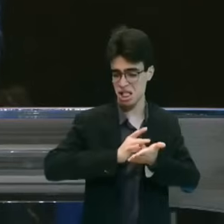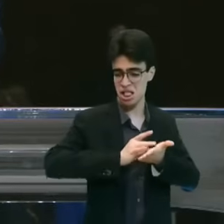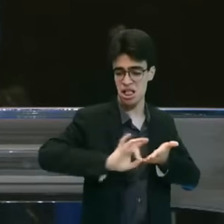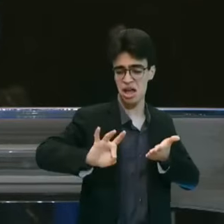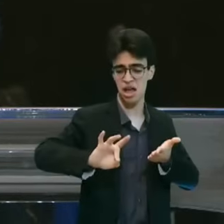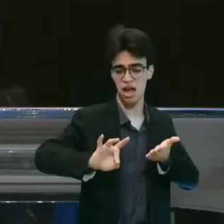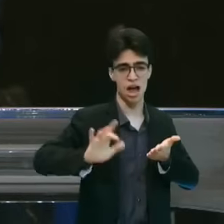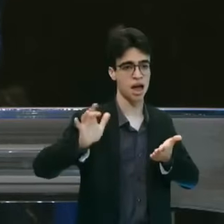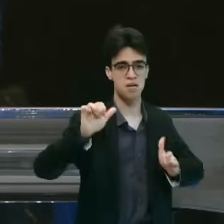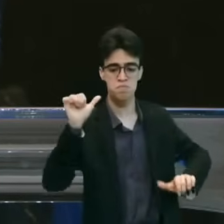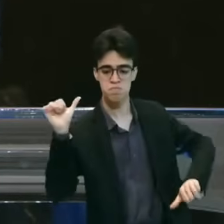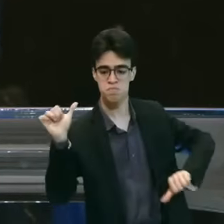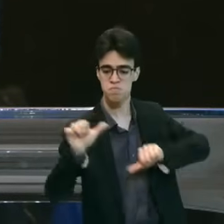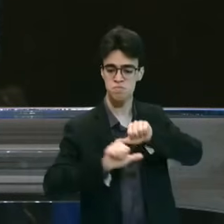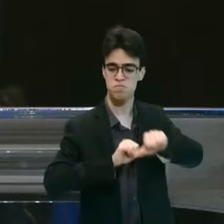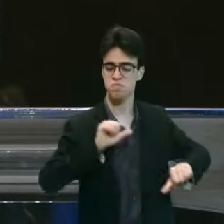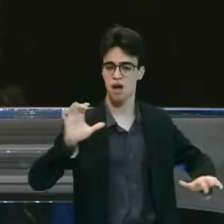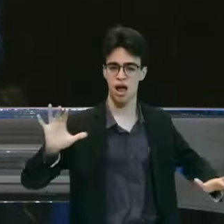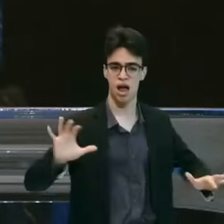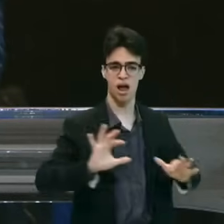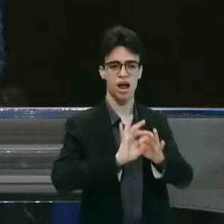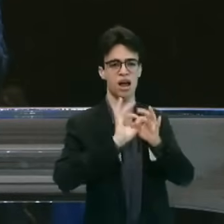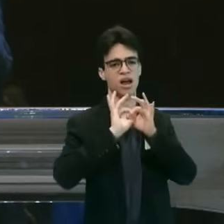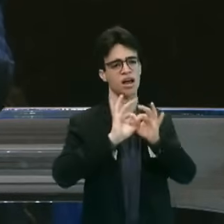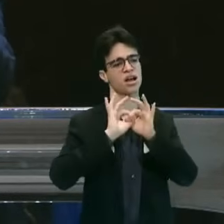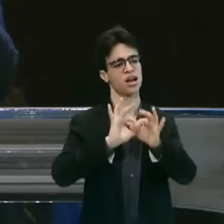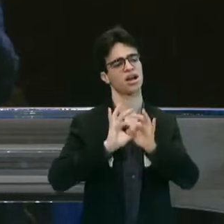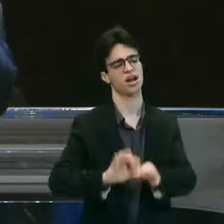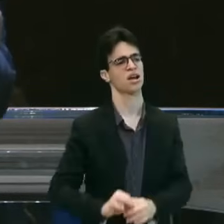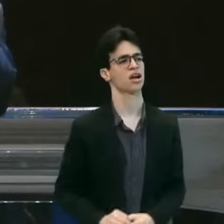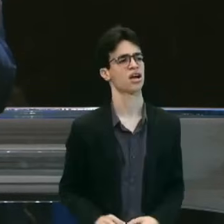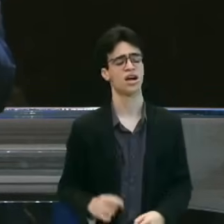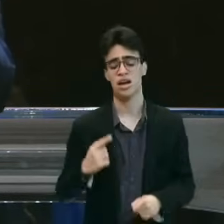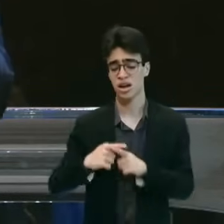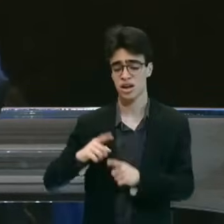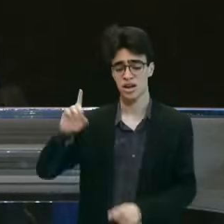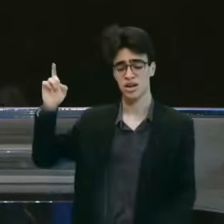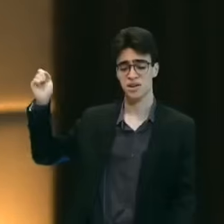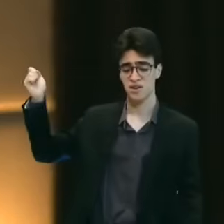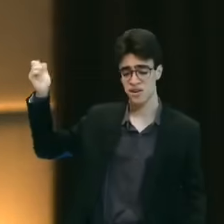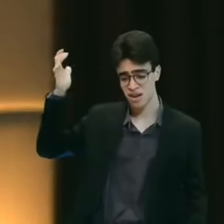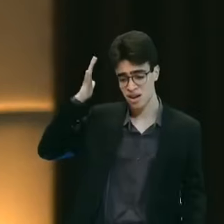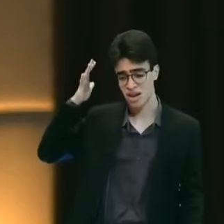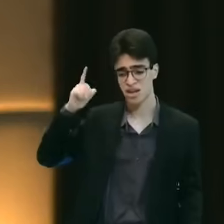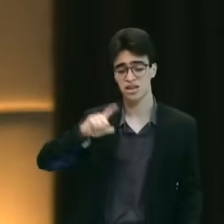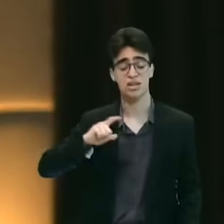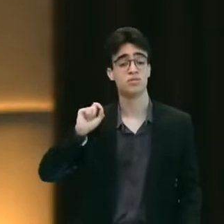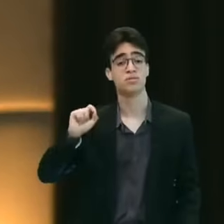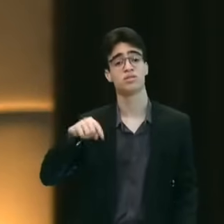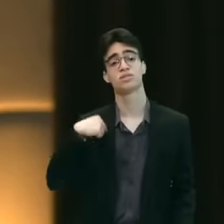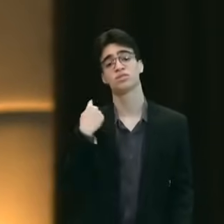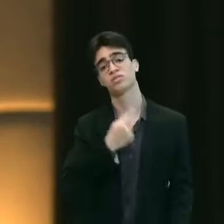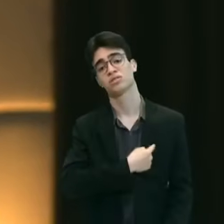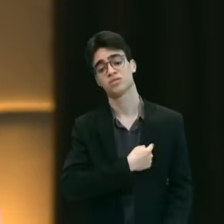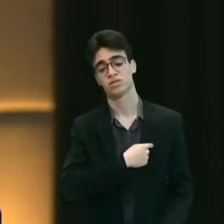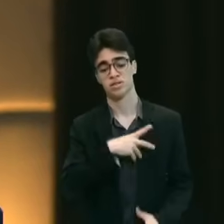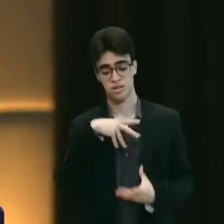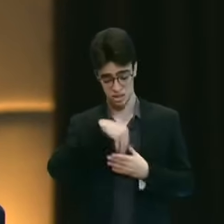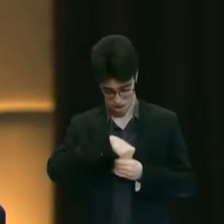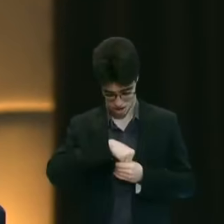papéis serem revertidos, porque graça de Deus entra quando a gente é curado aqui